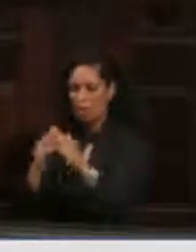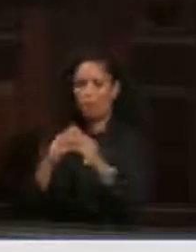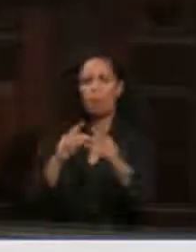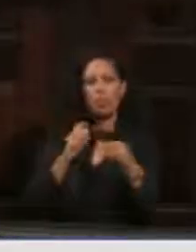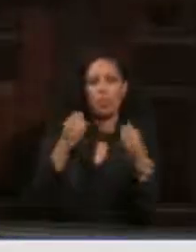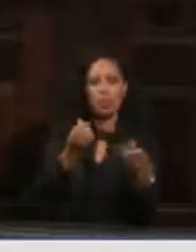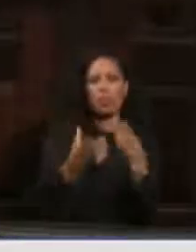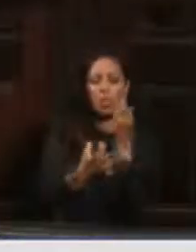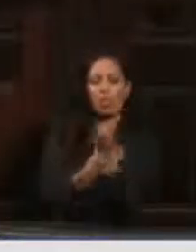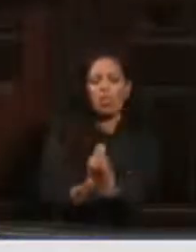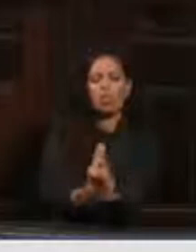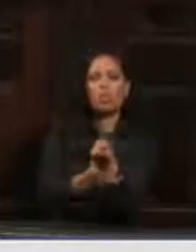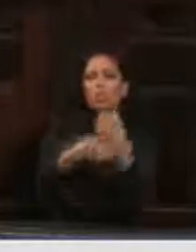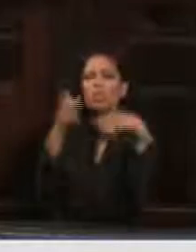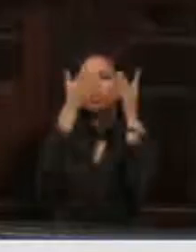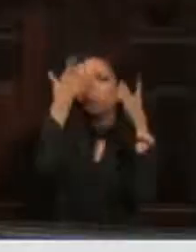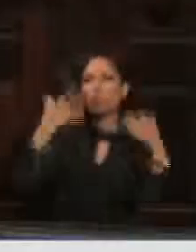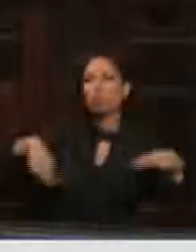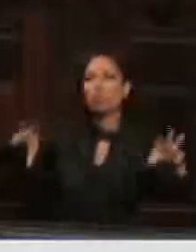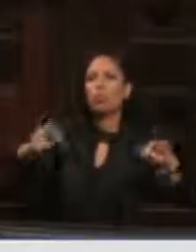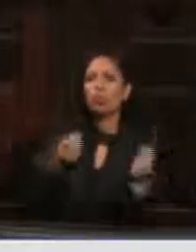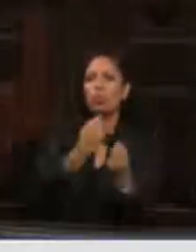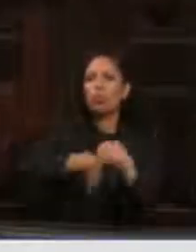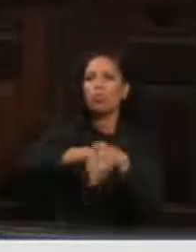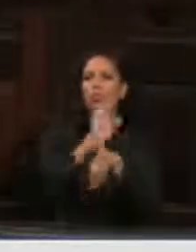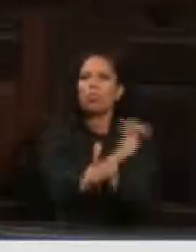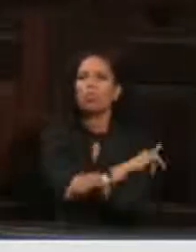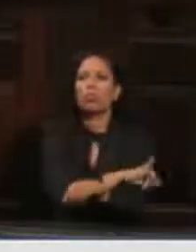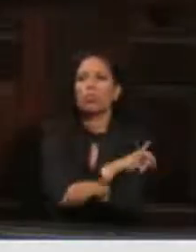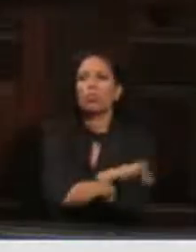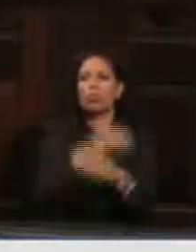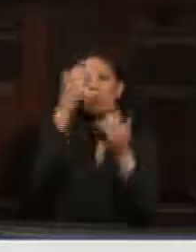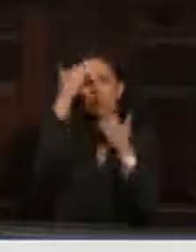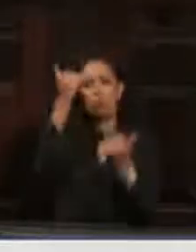para quem coloca a gente aqui, que é a população do estado do Rio de Janeiro. Obrigado, senhor presidente.